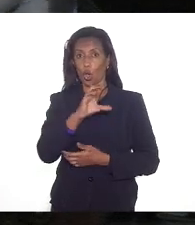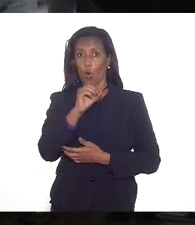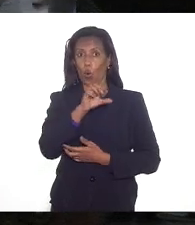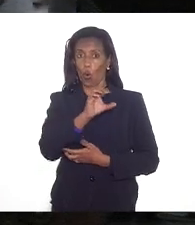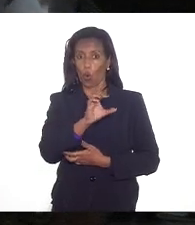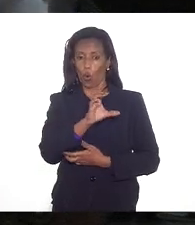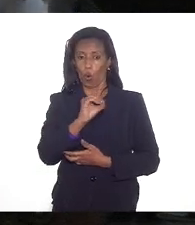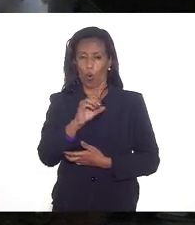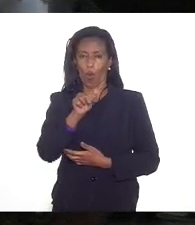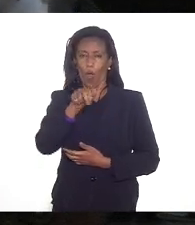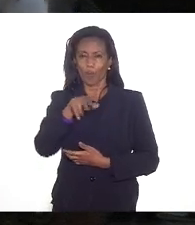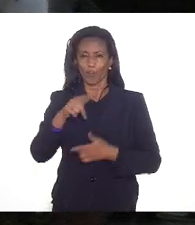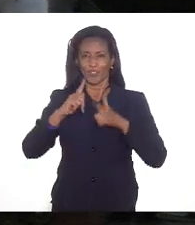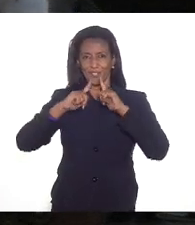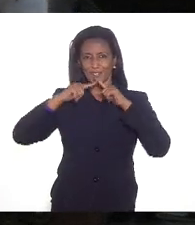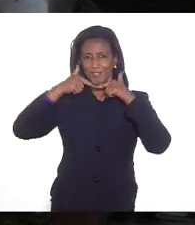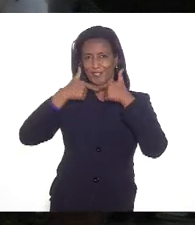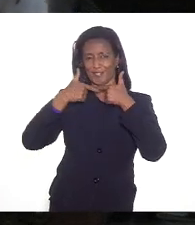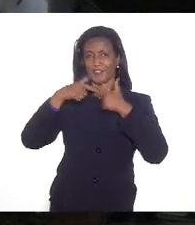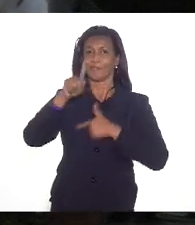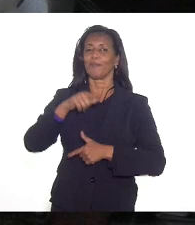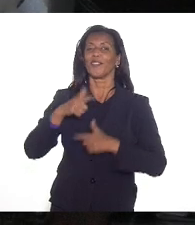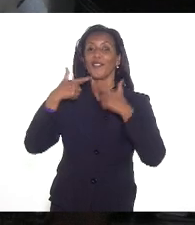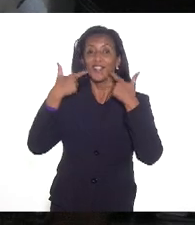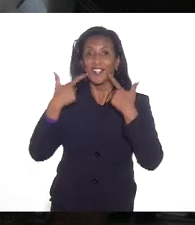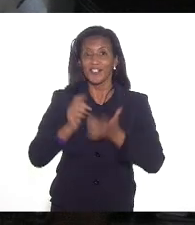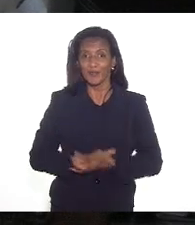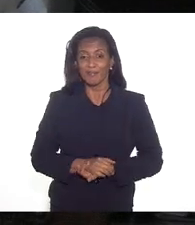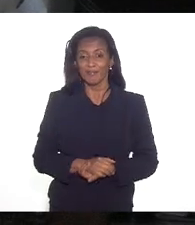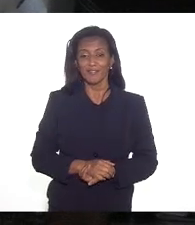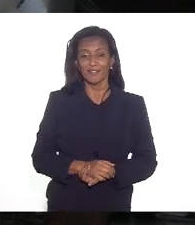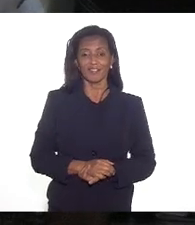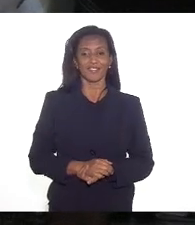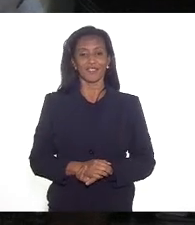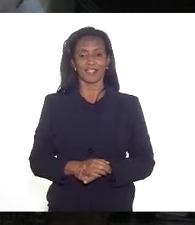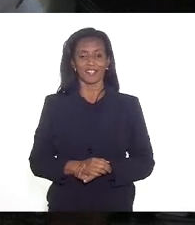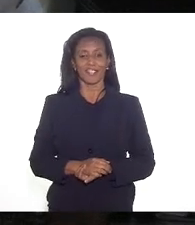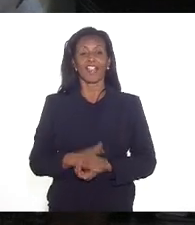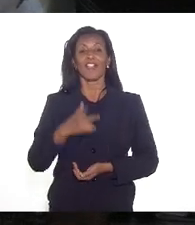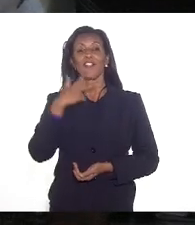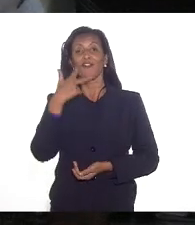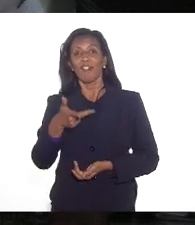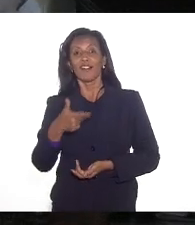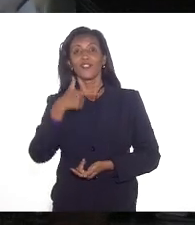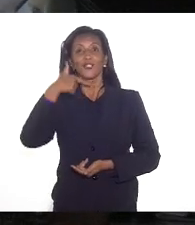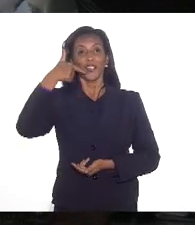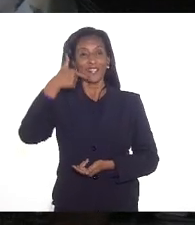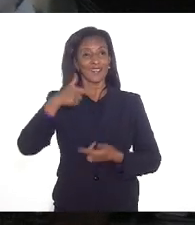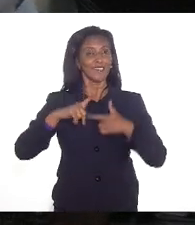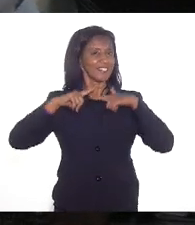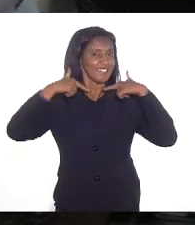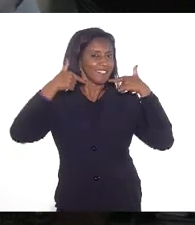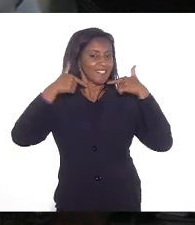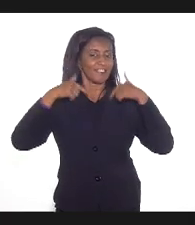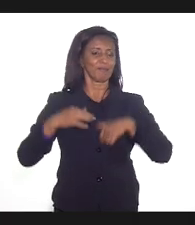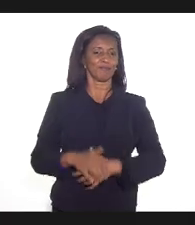teve um sorriso para a câmera vamos ver o sorriso e fala aí Bernardo